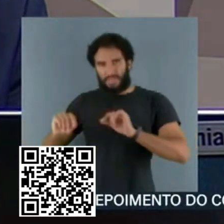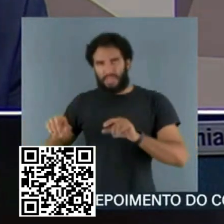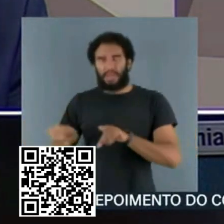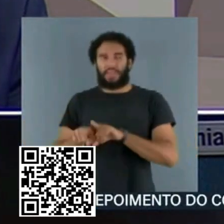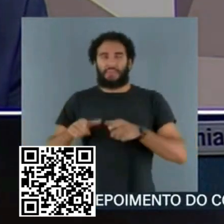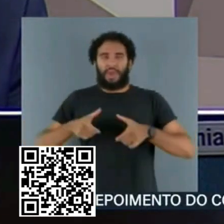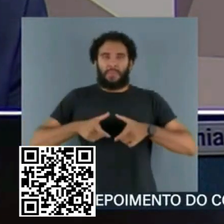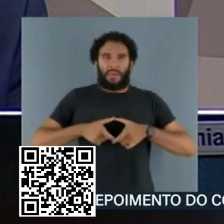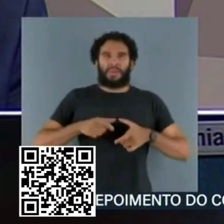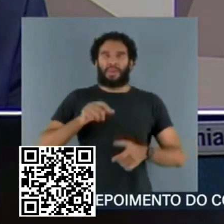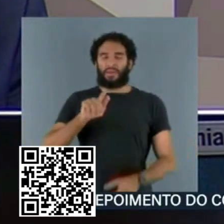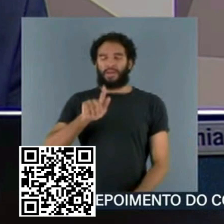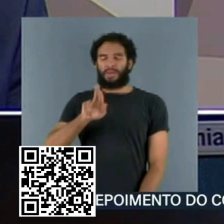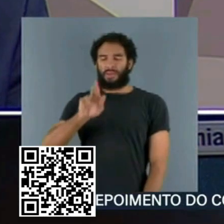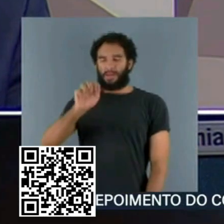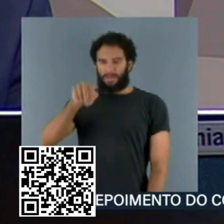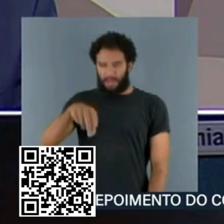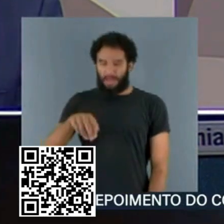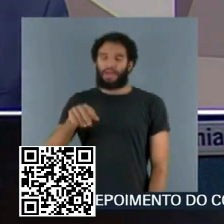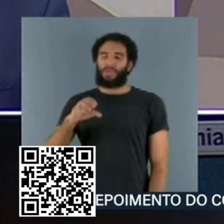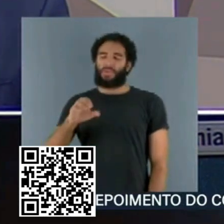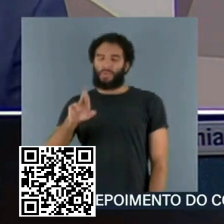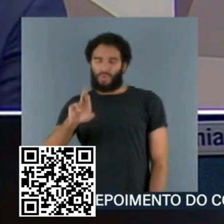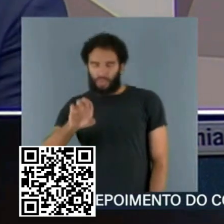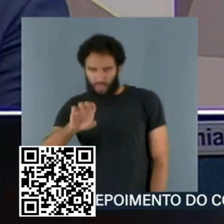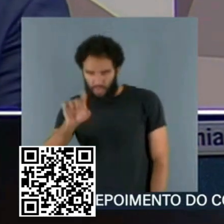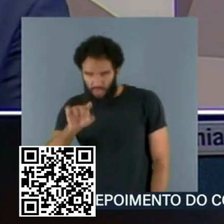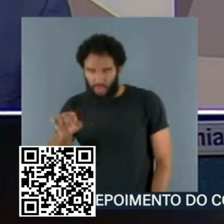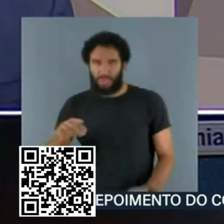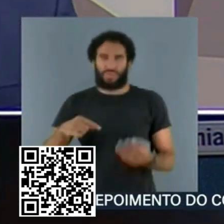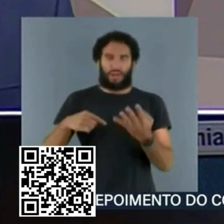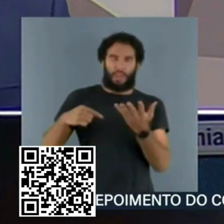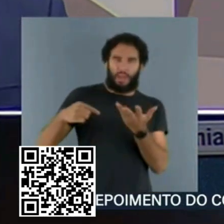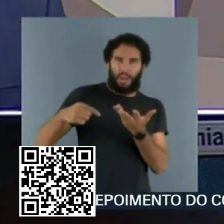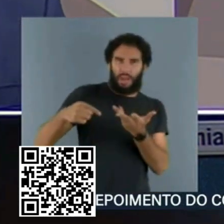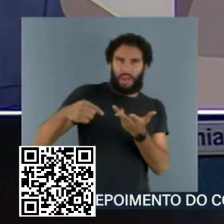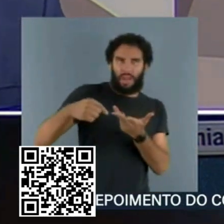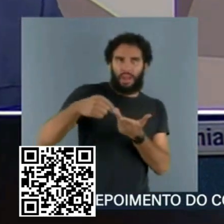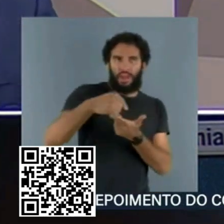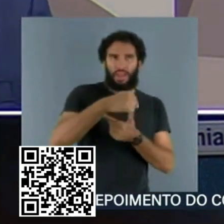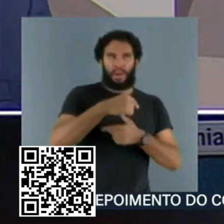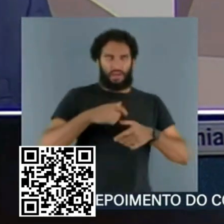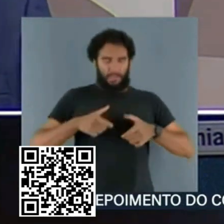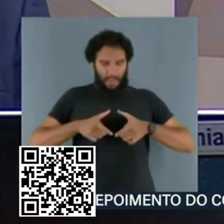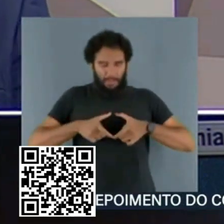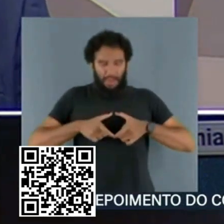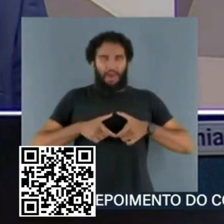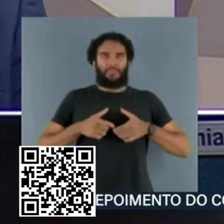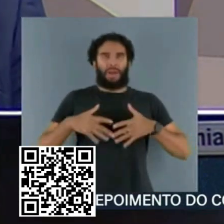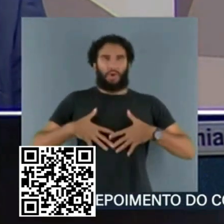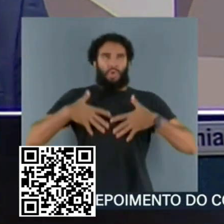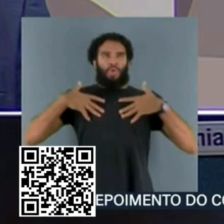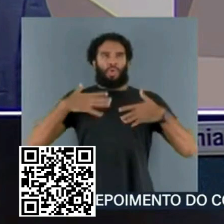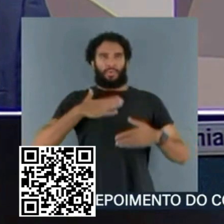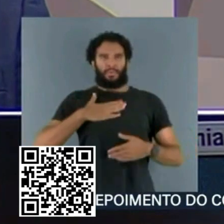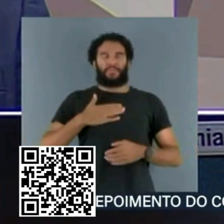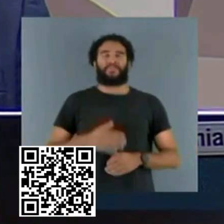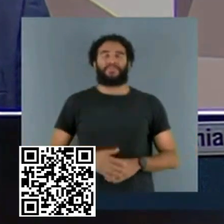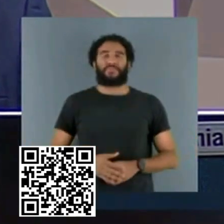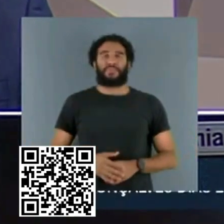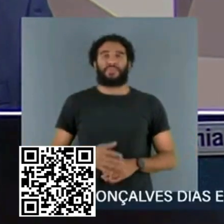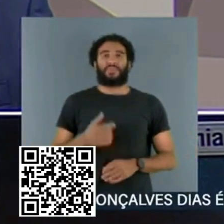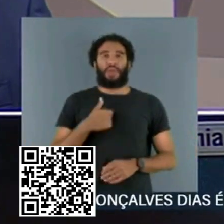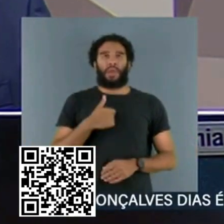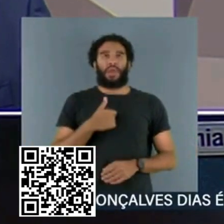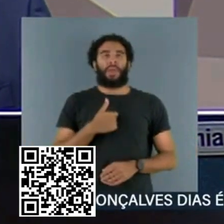Gran Cruz, Medalha Mérito Alvorada, Medalha Ordem do Ministério Público Militar, entre outras. Fui comandante do Regimento de